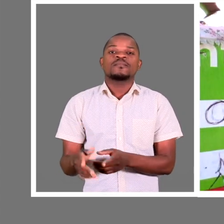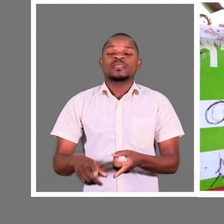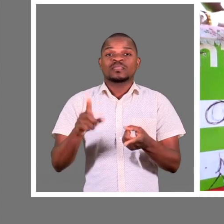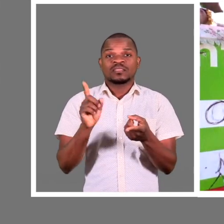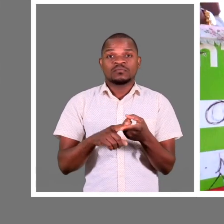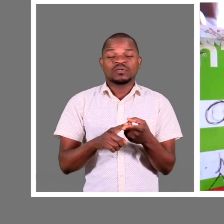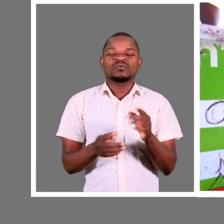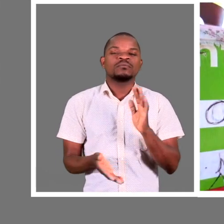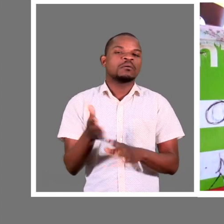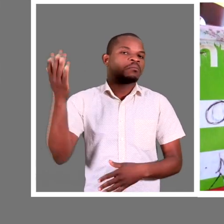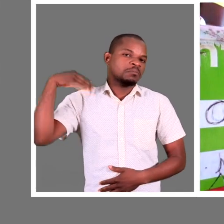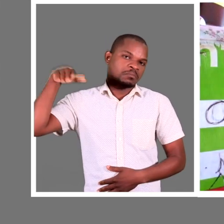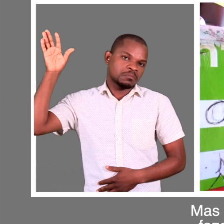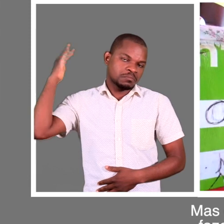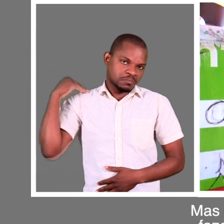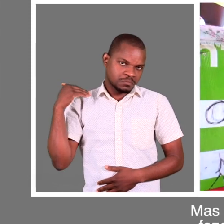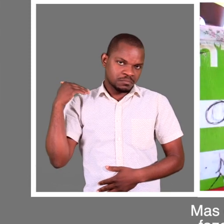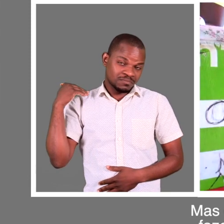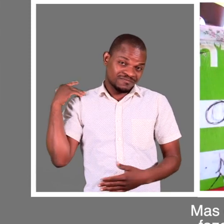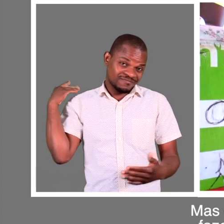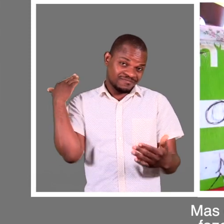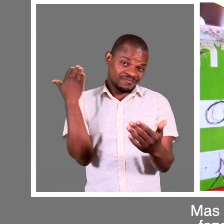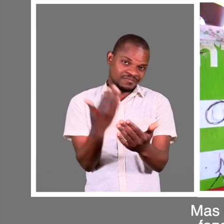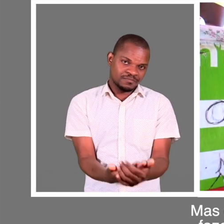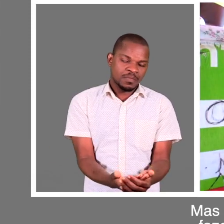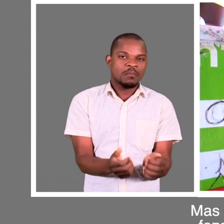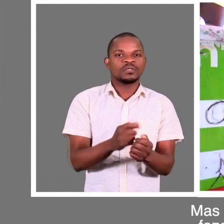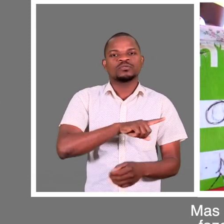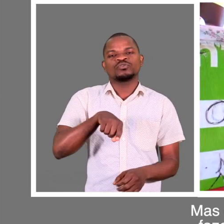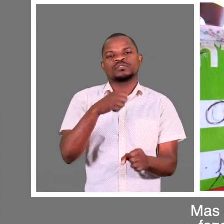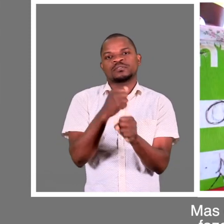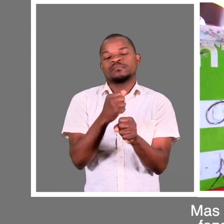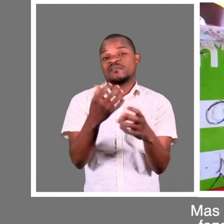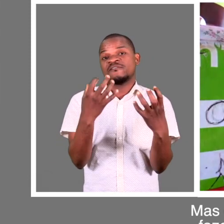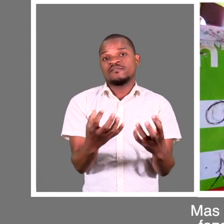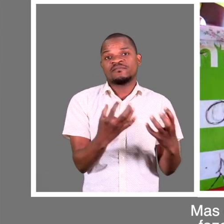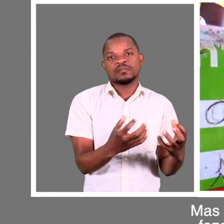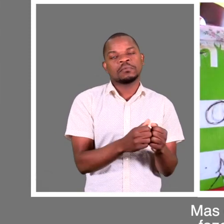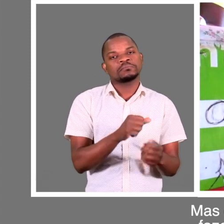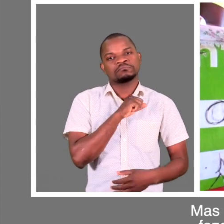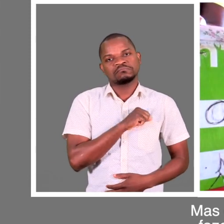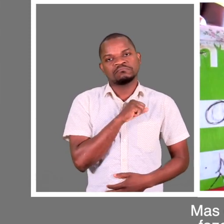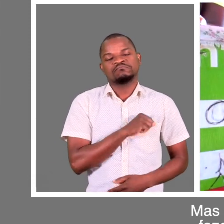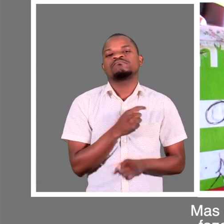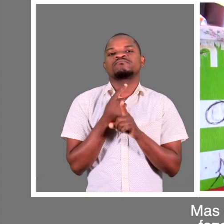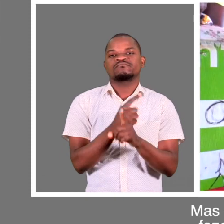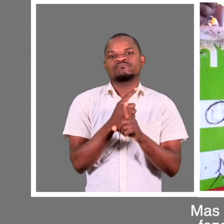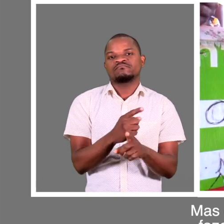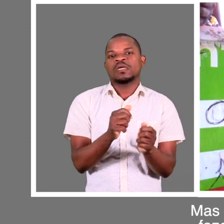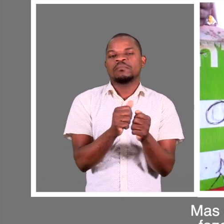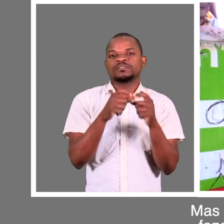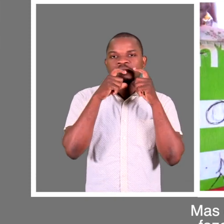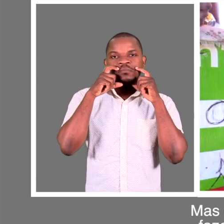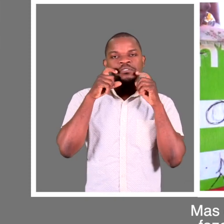Sim. Iniciaram há muito tempo as pessoas, mas como nós não temos trabalho que fazer, estamos a vir sem usar a